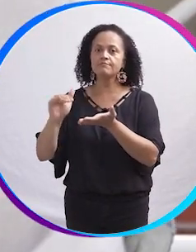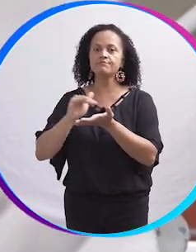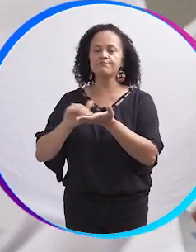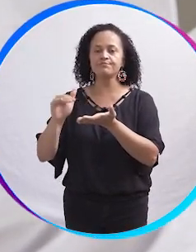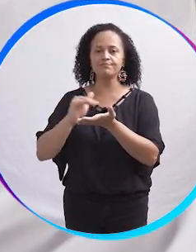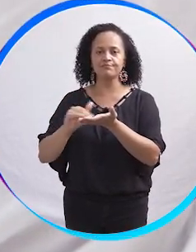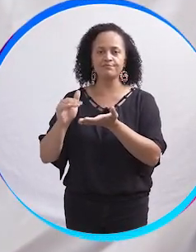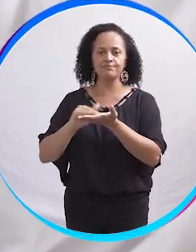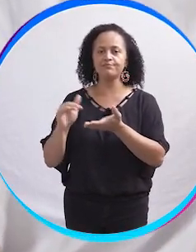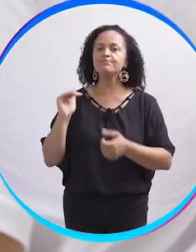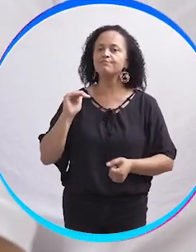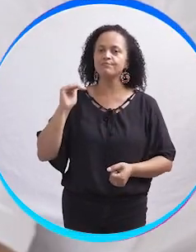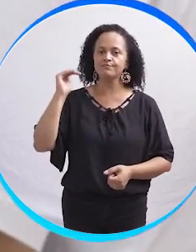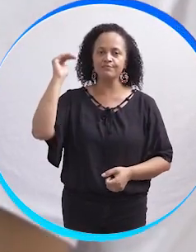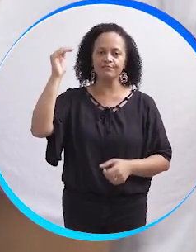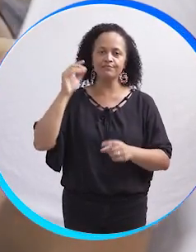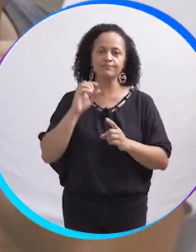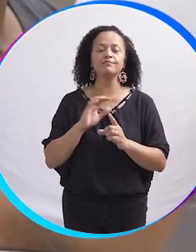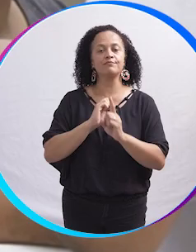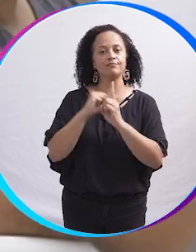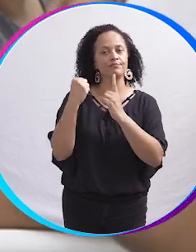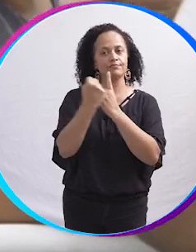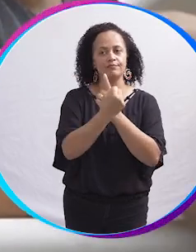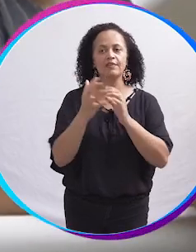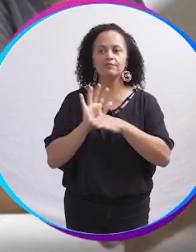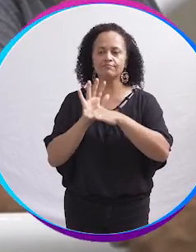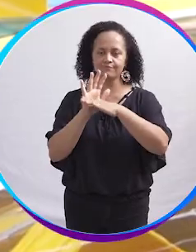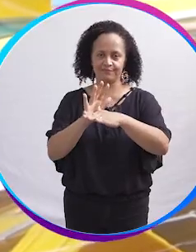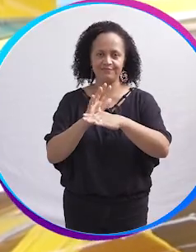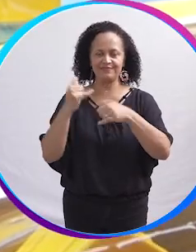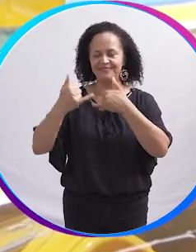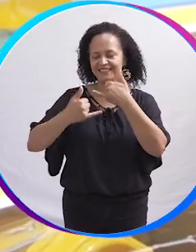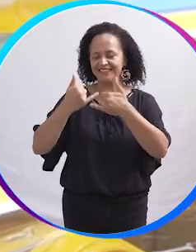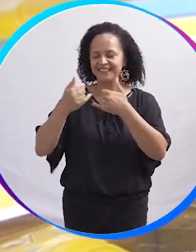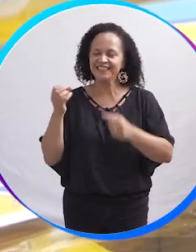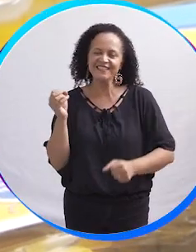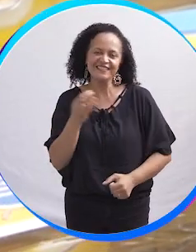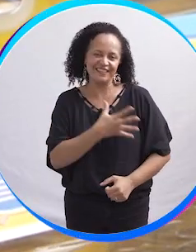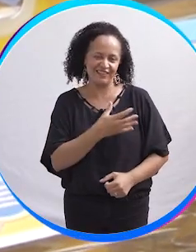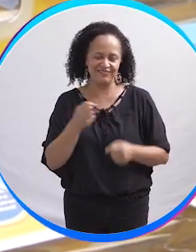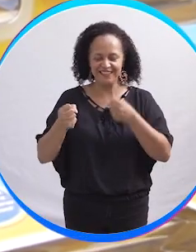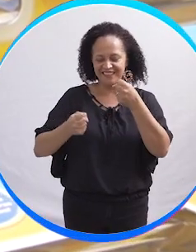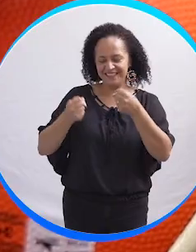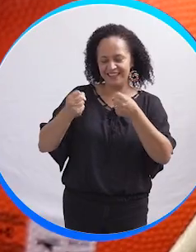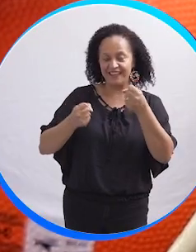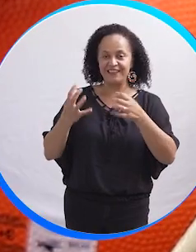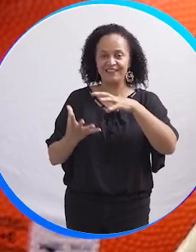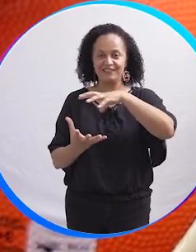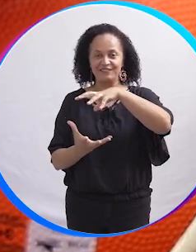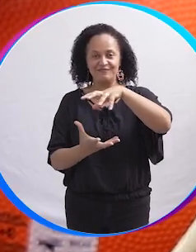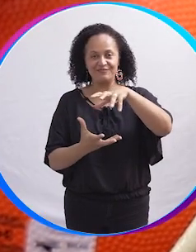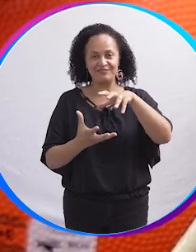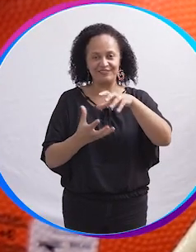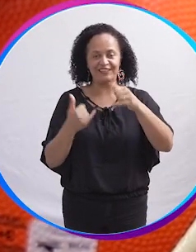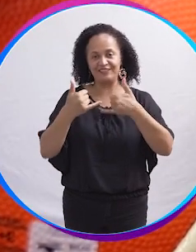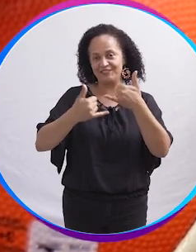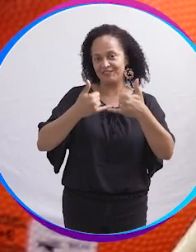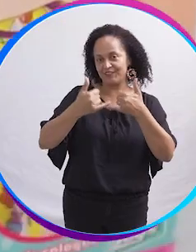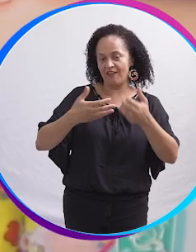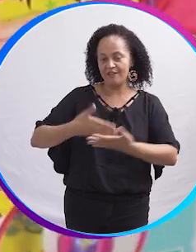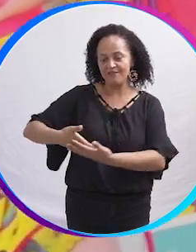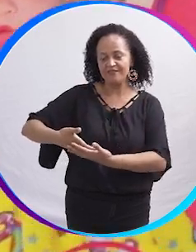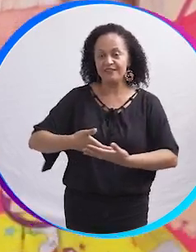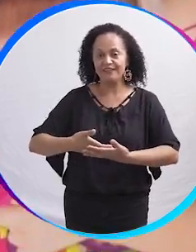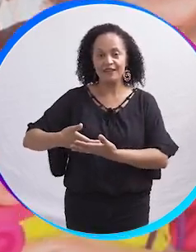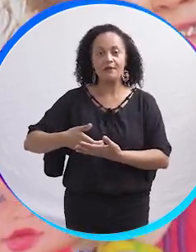Secretaria de Assistência e Desenvolvimento Social. Brinquedos novinhos, carrinhos, bolas, jogos, bonecas,